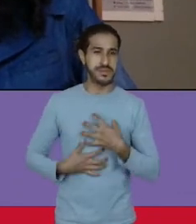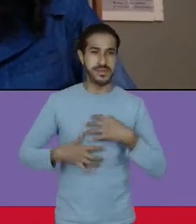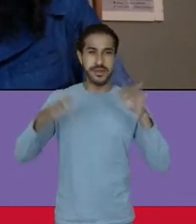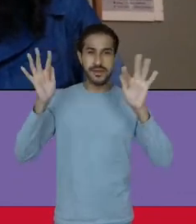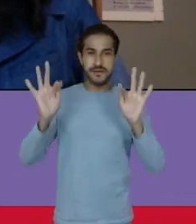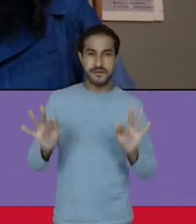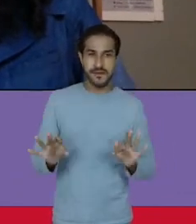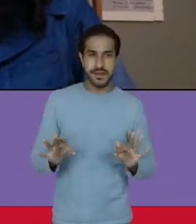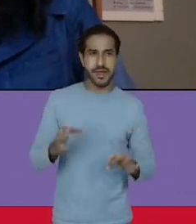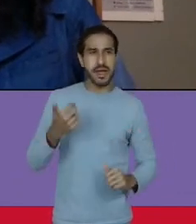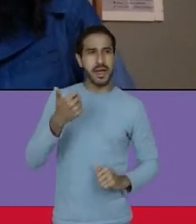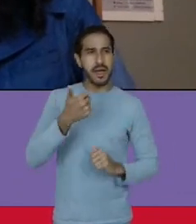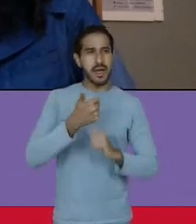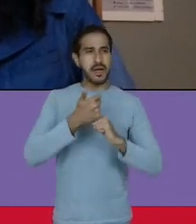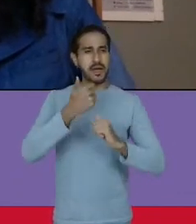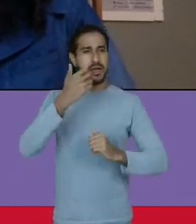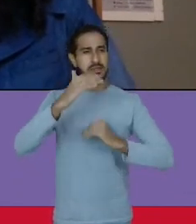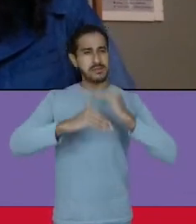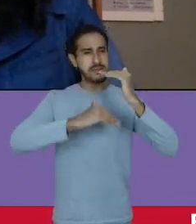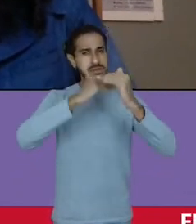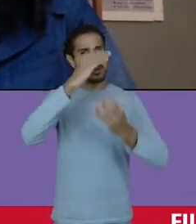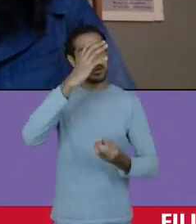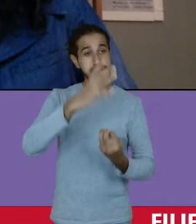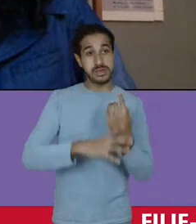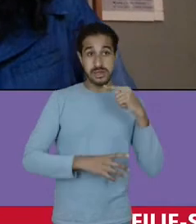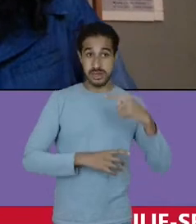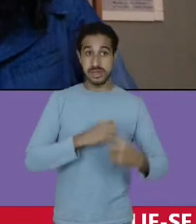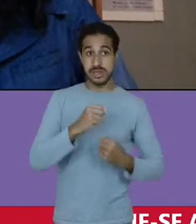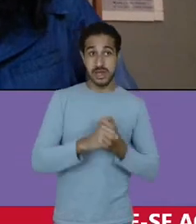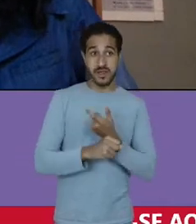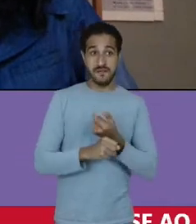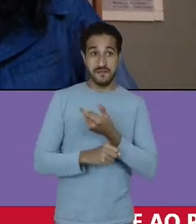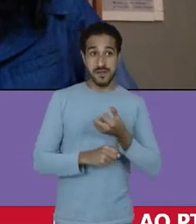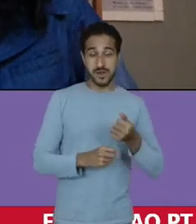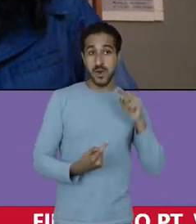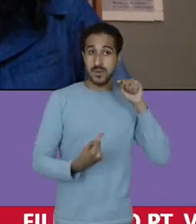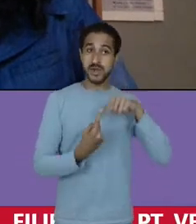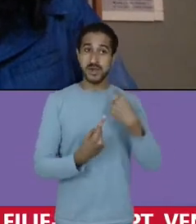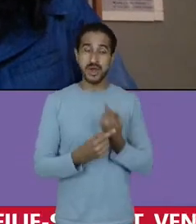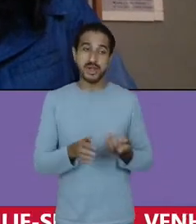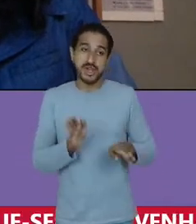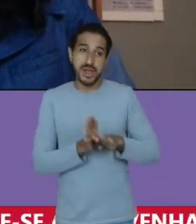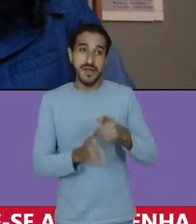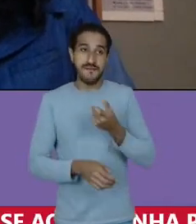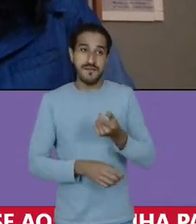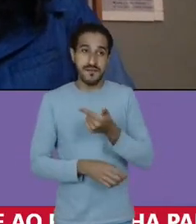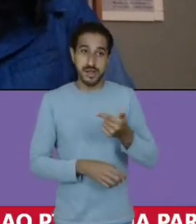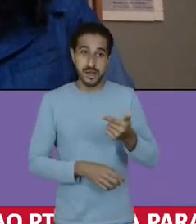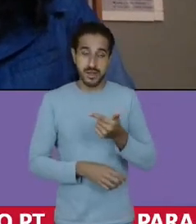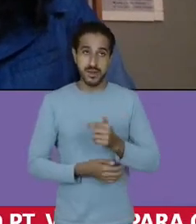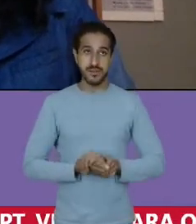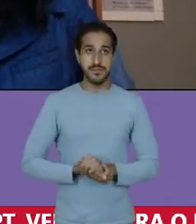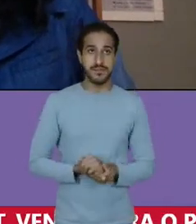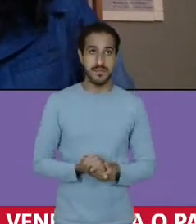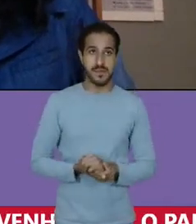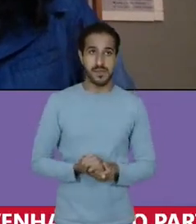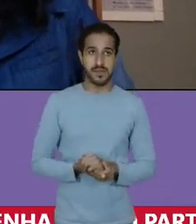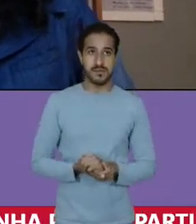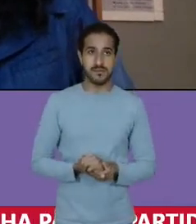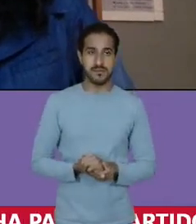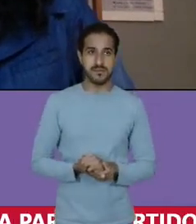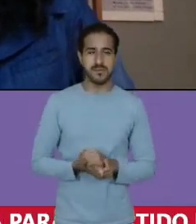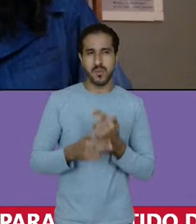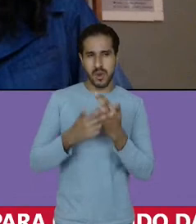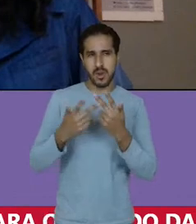Feliz em estar construindo esse ano de 21 para a gente chegar em 22. E